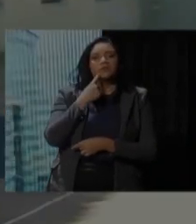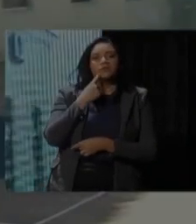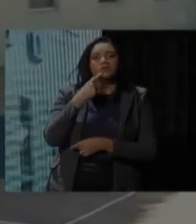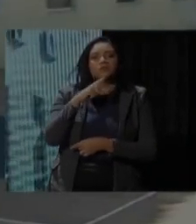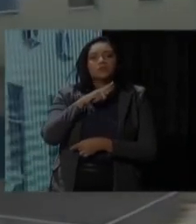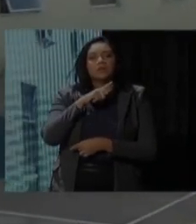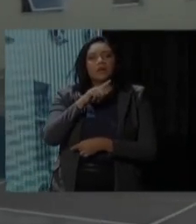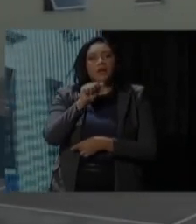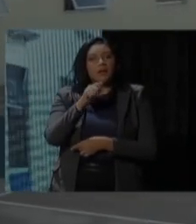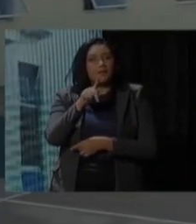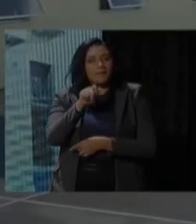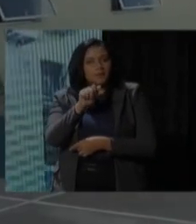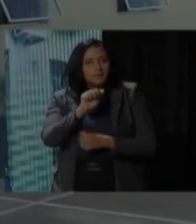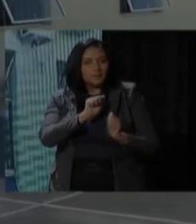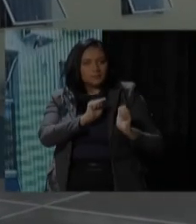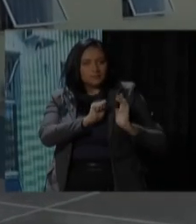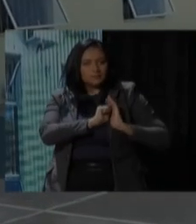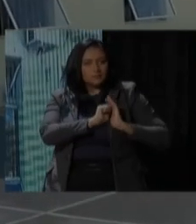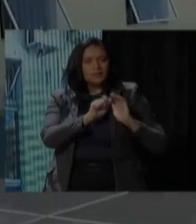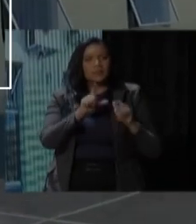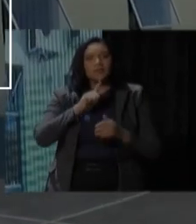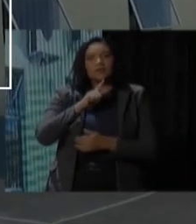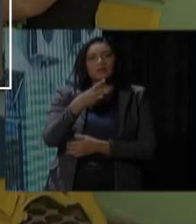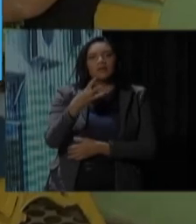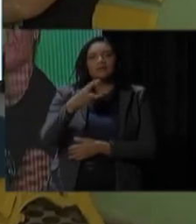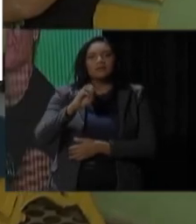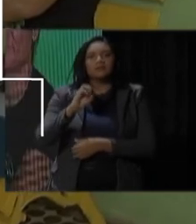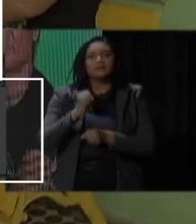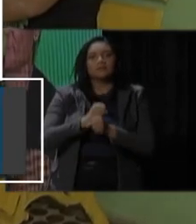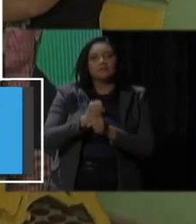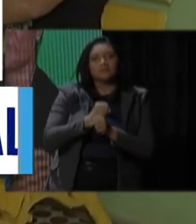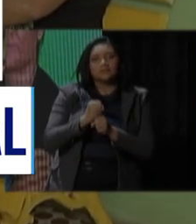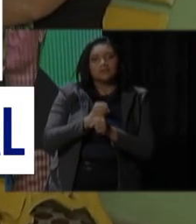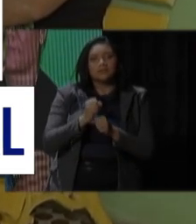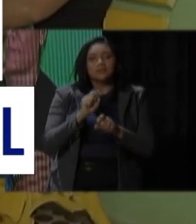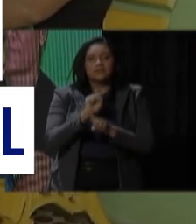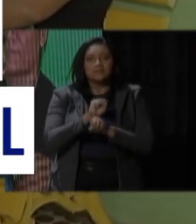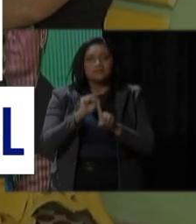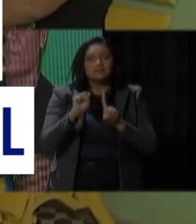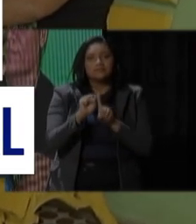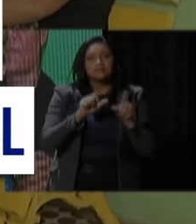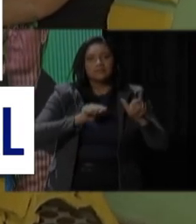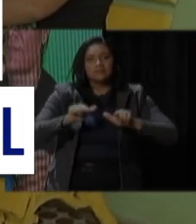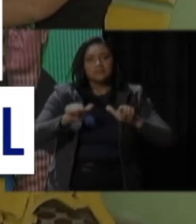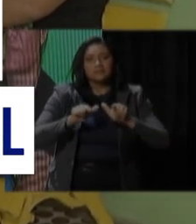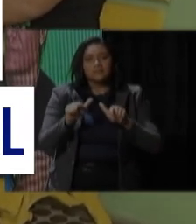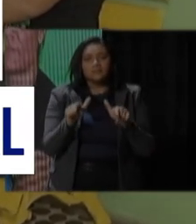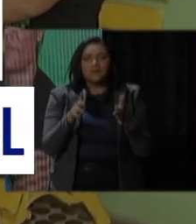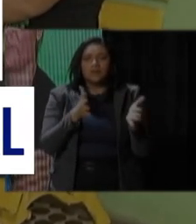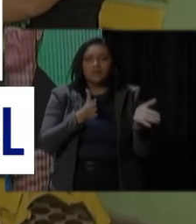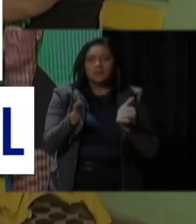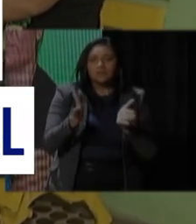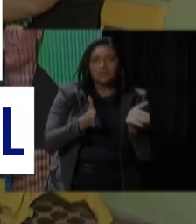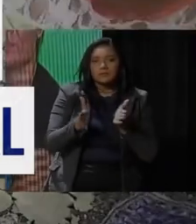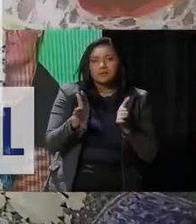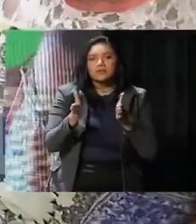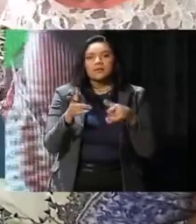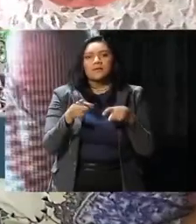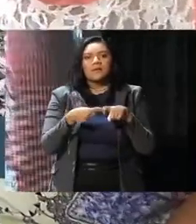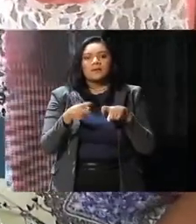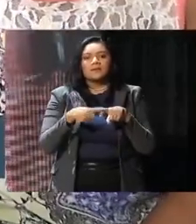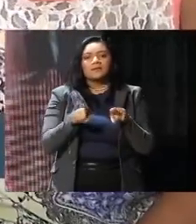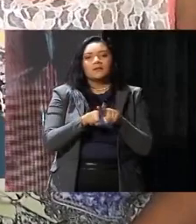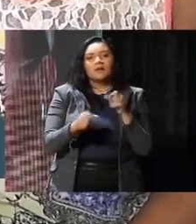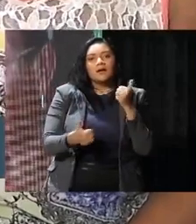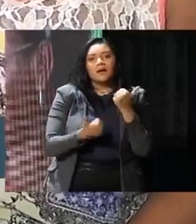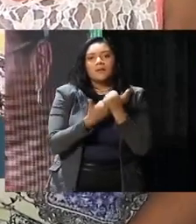organização governamental empresa Associação e Ação individual ao longo de quase duas décadas